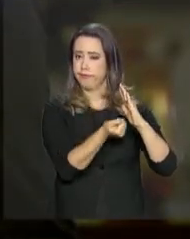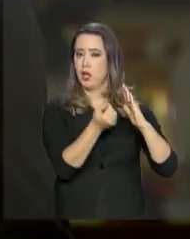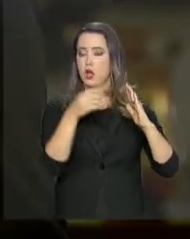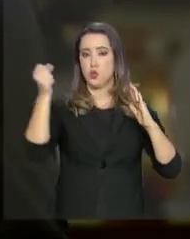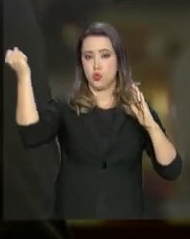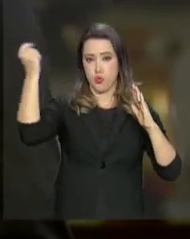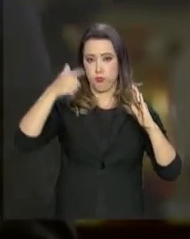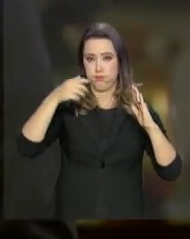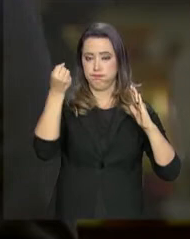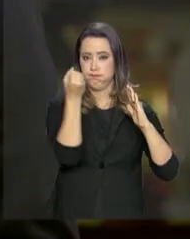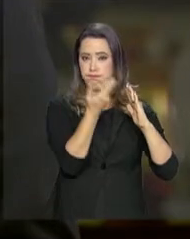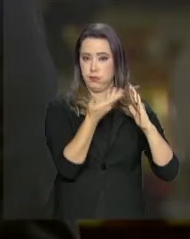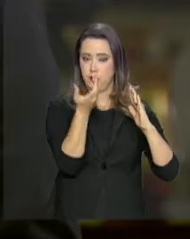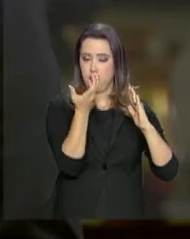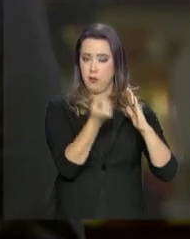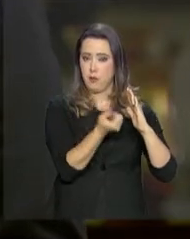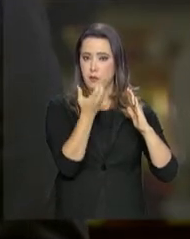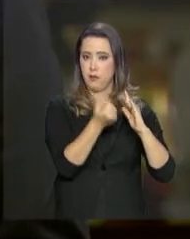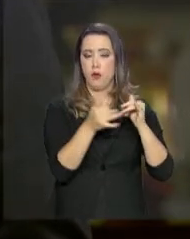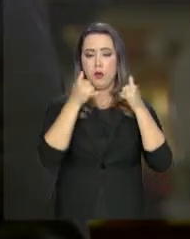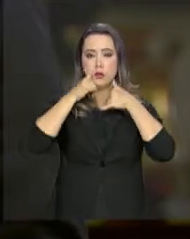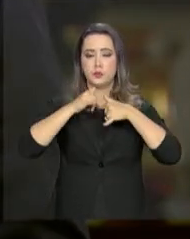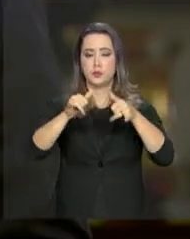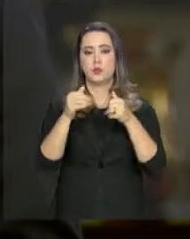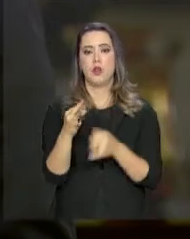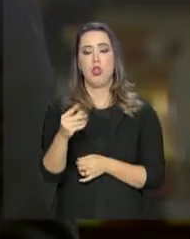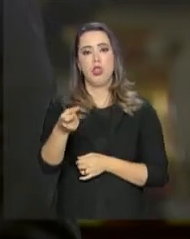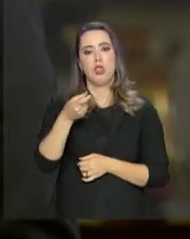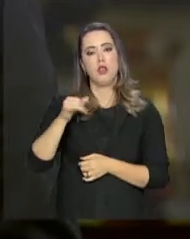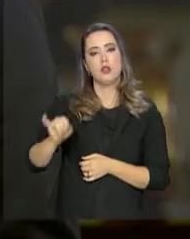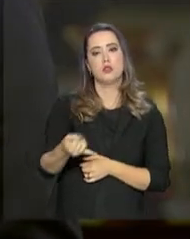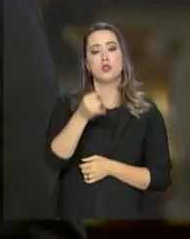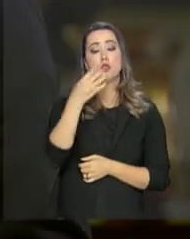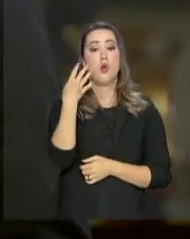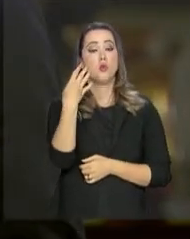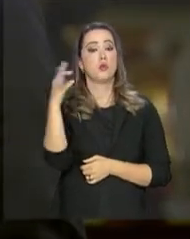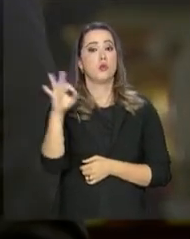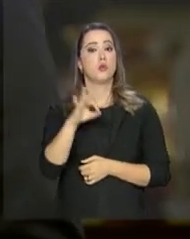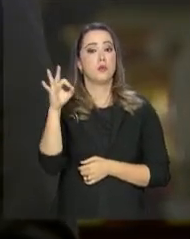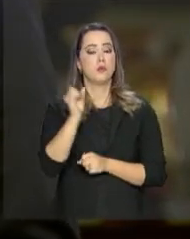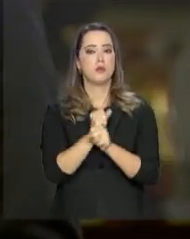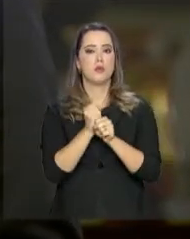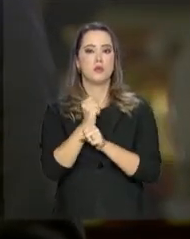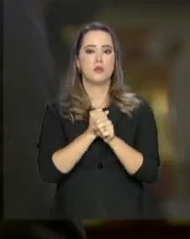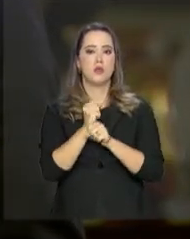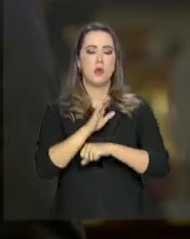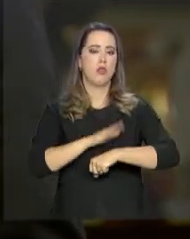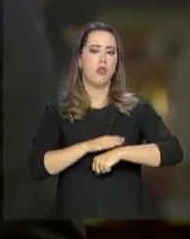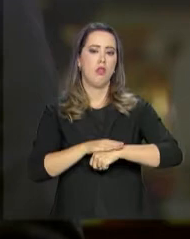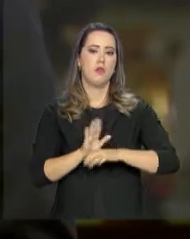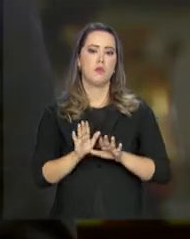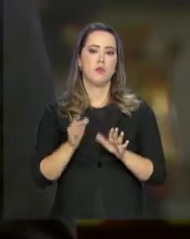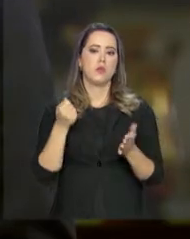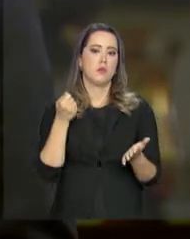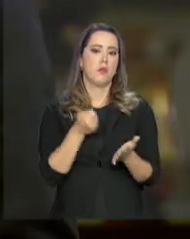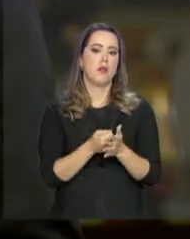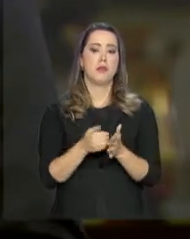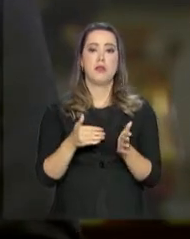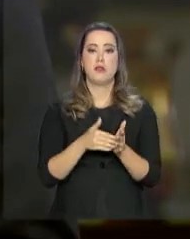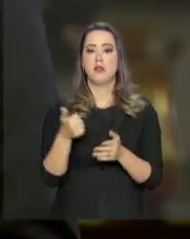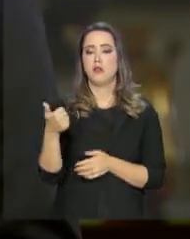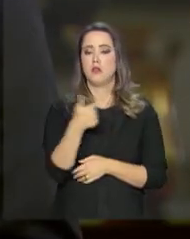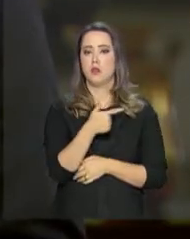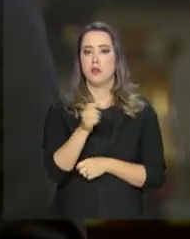As taxas de juros desses financiamentos serão de 4% ao ano, com prazo de quitação de 12 anos